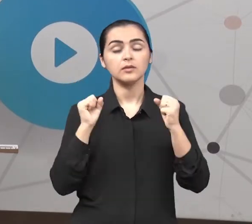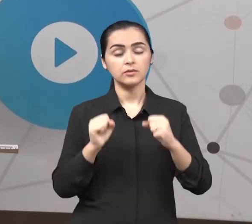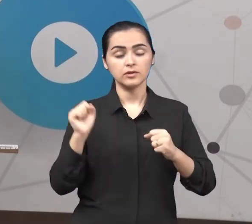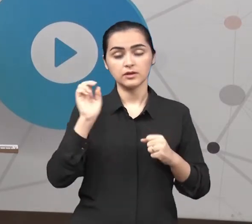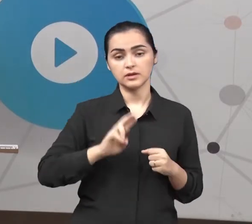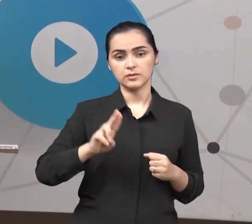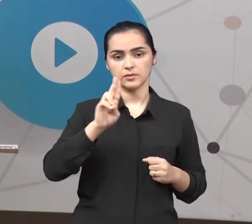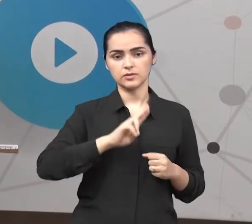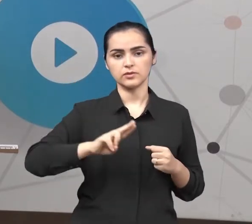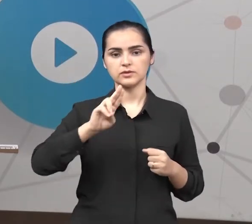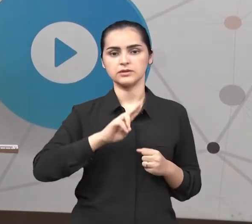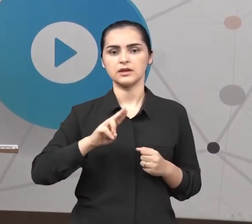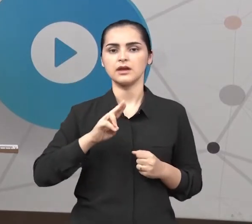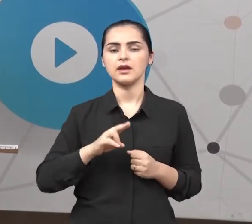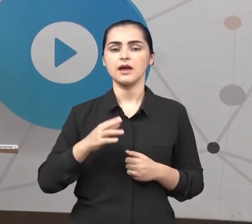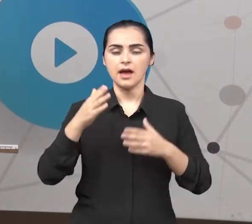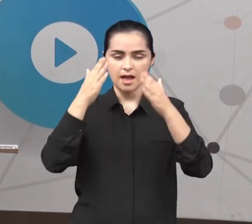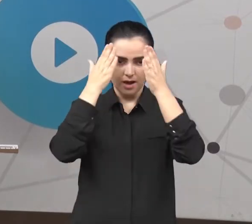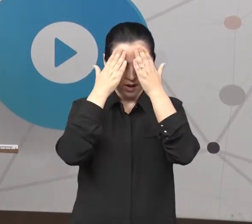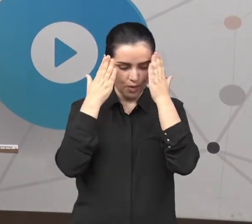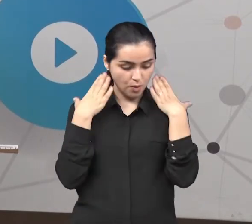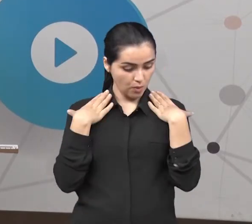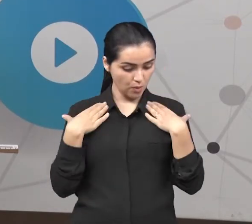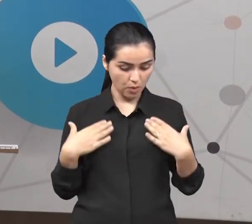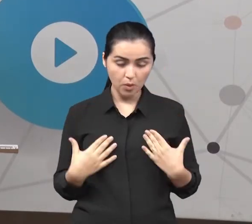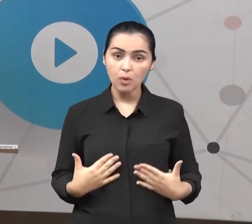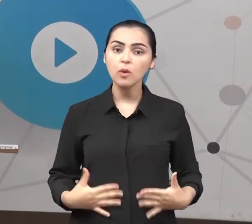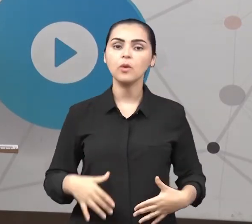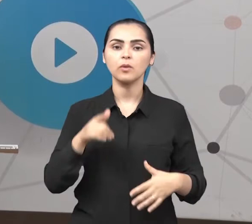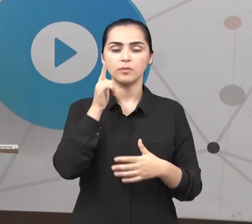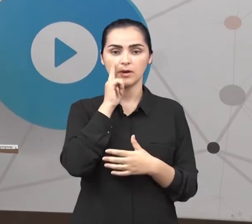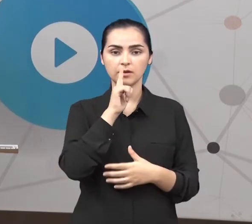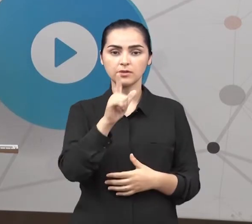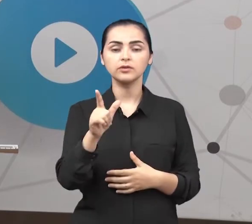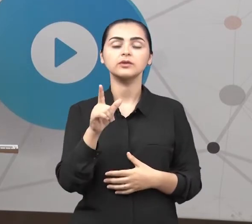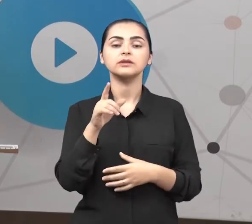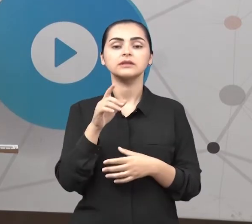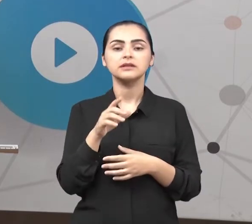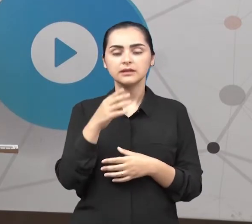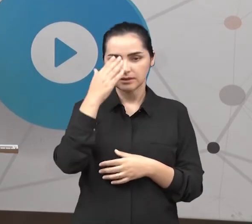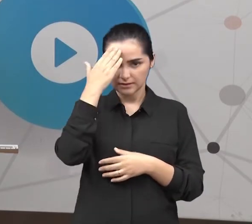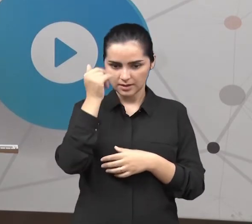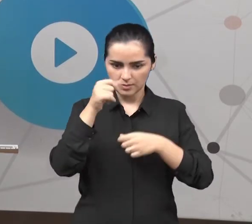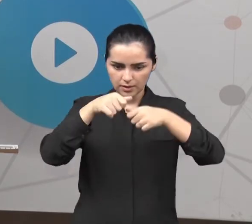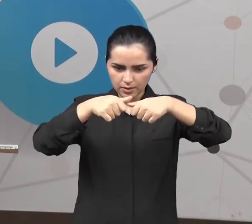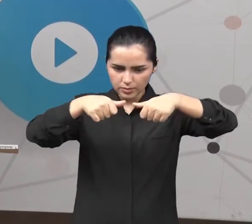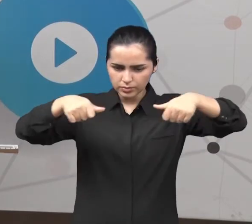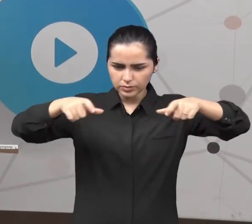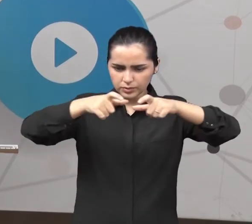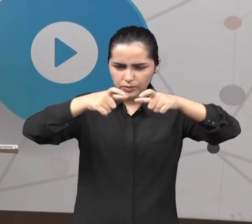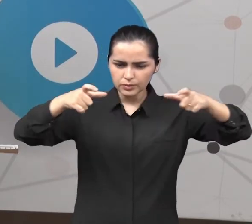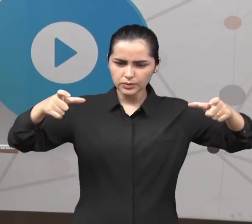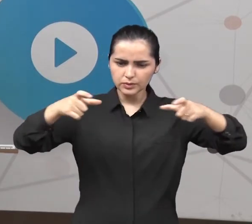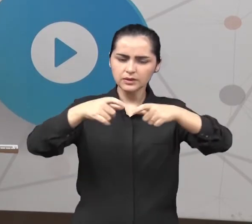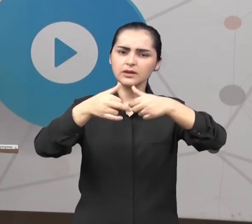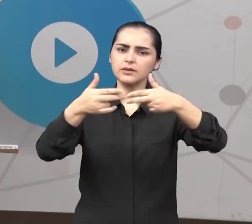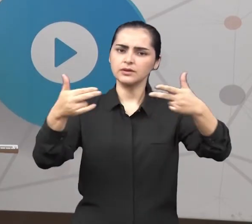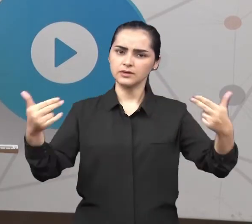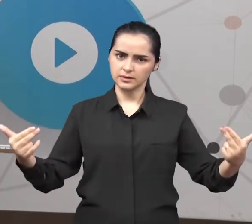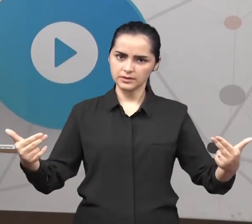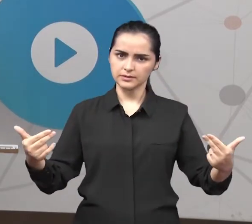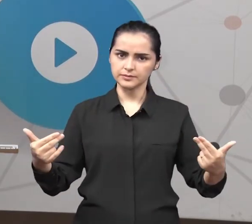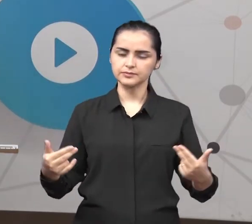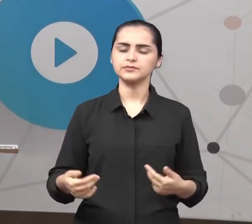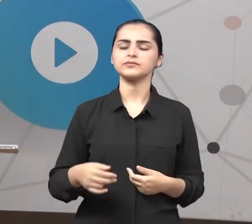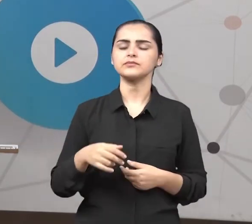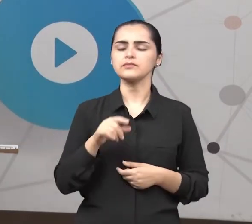Podemos usar as partes do nosso corpo para medir algumas coisas. Uma dessas partes